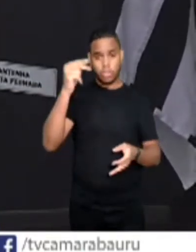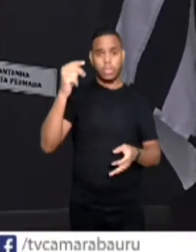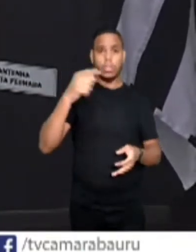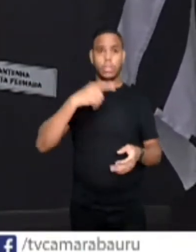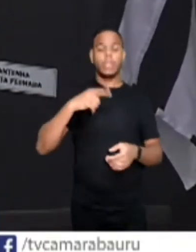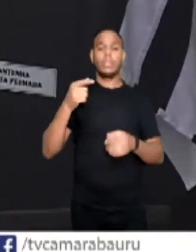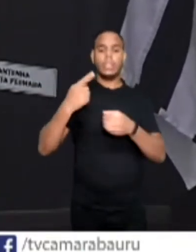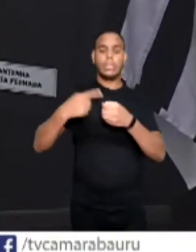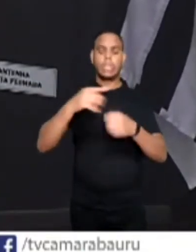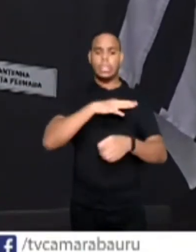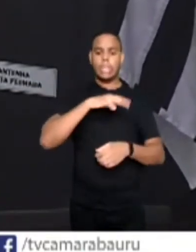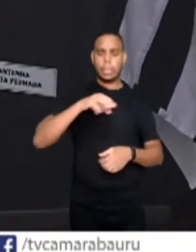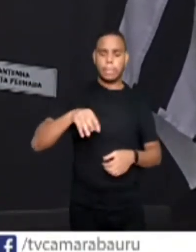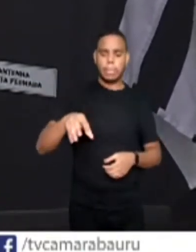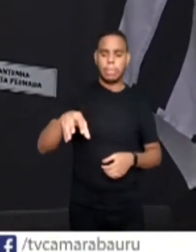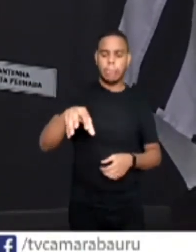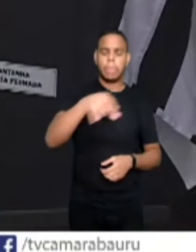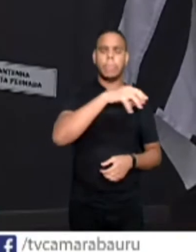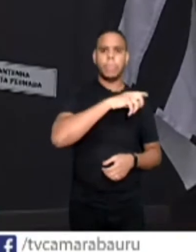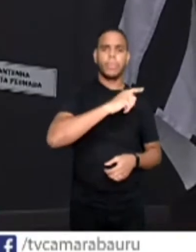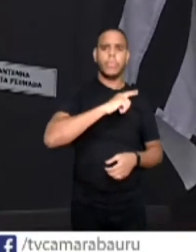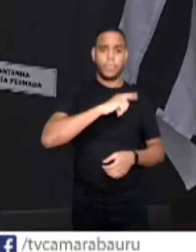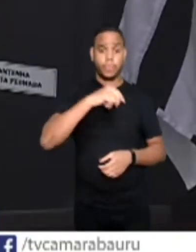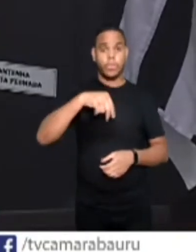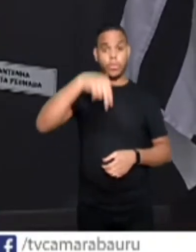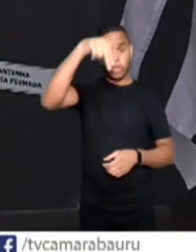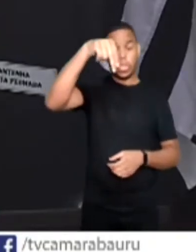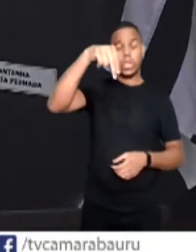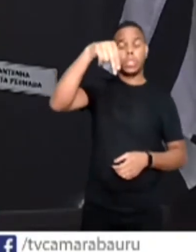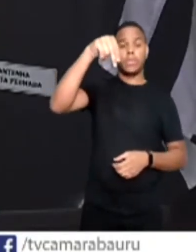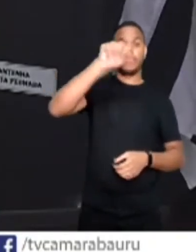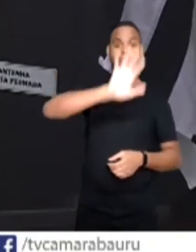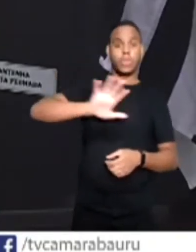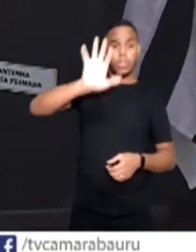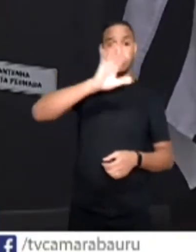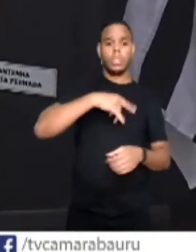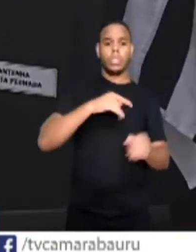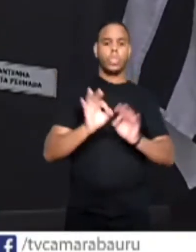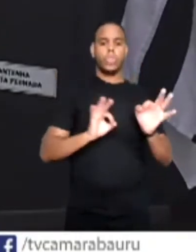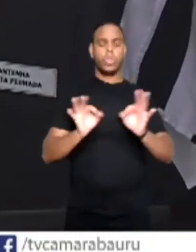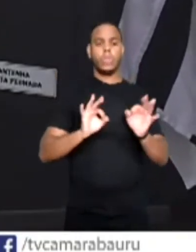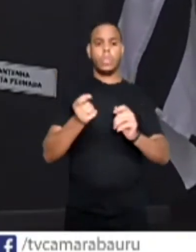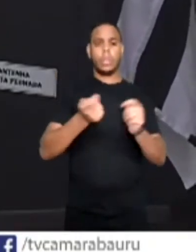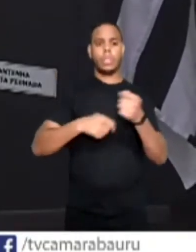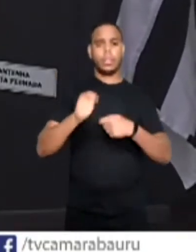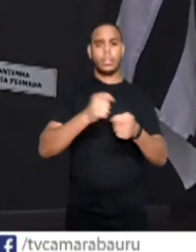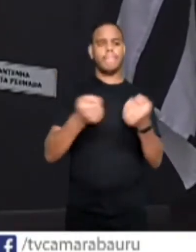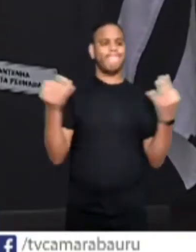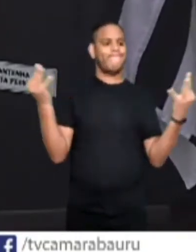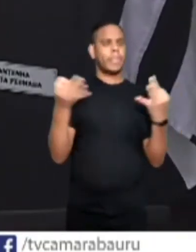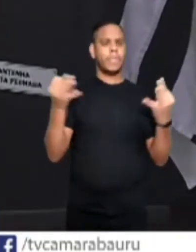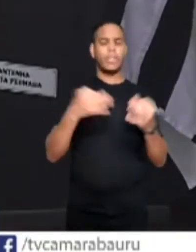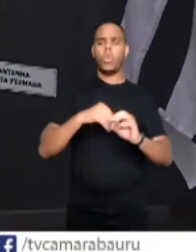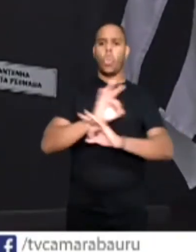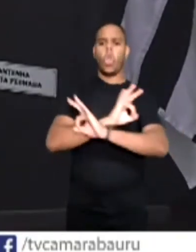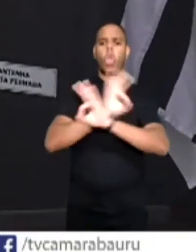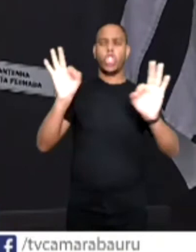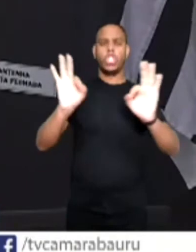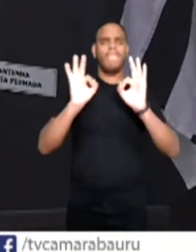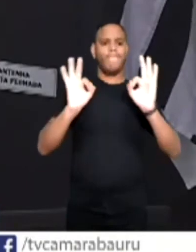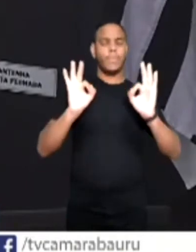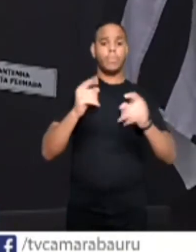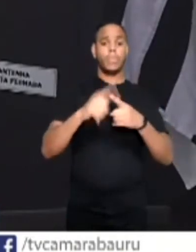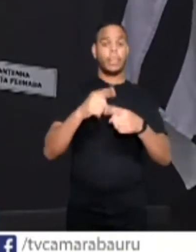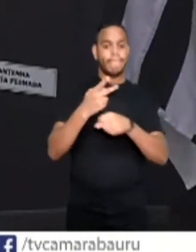vereador, alguns municípios do Norte e Nordeste estão tendo administrações exemplares, porque tem procurado